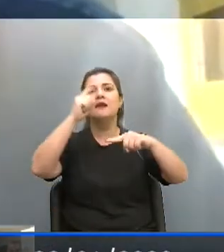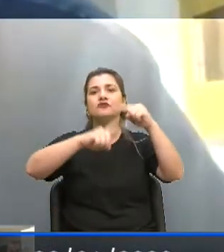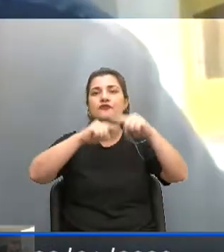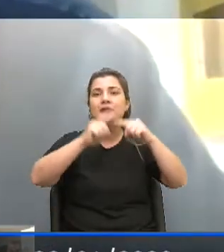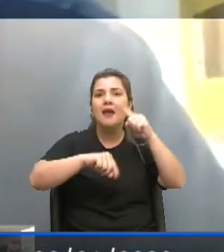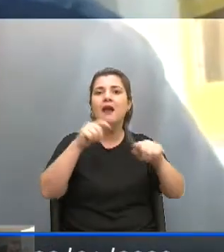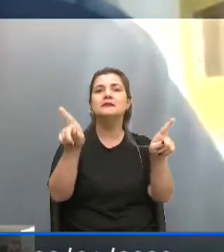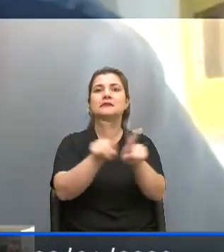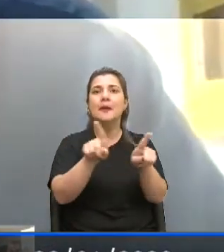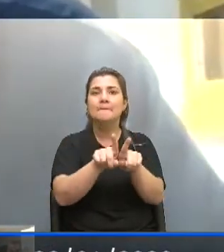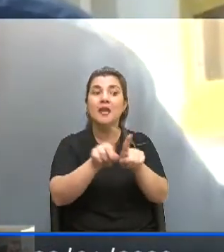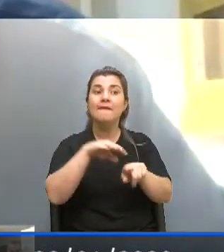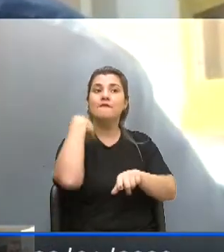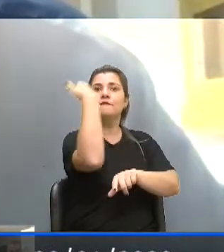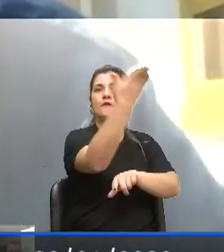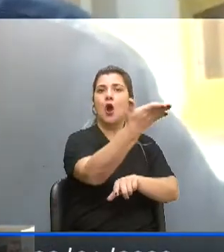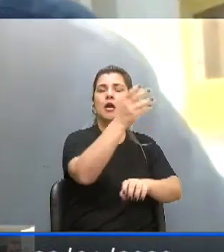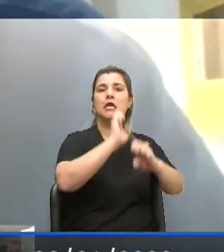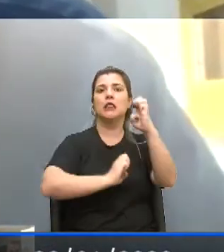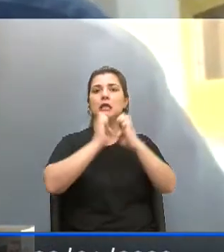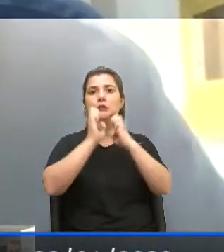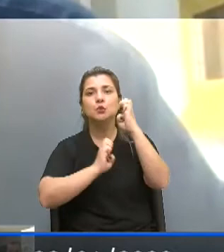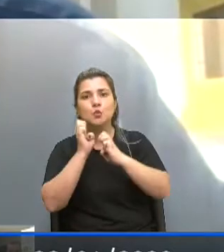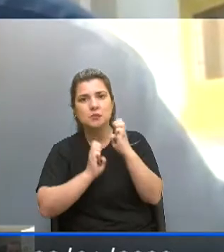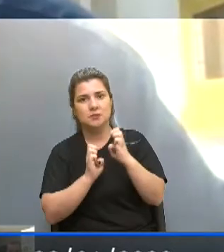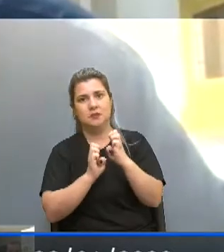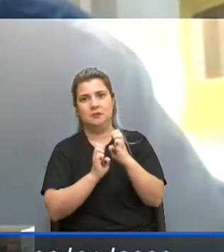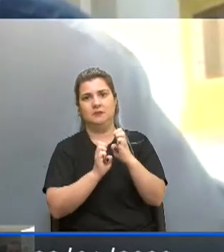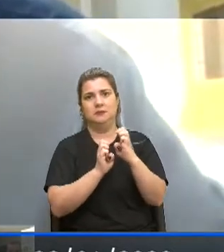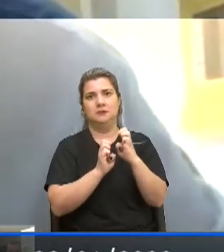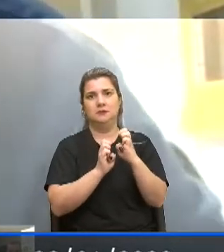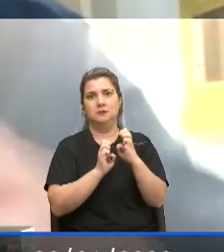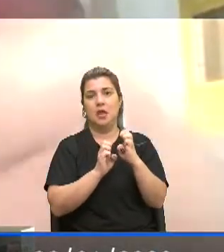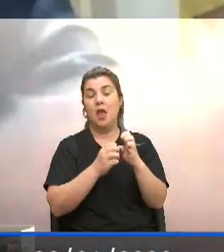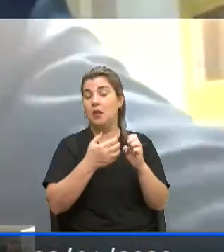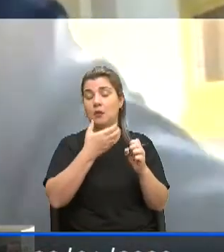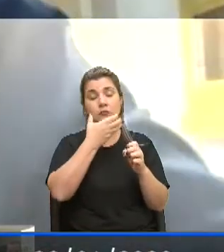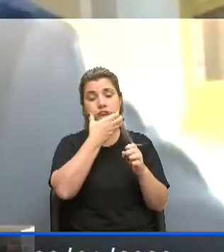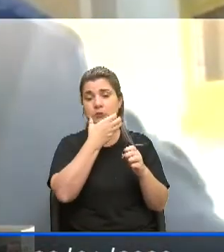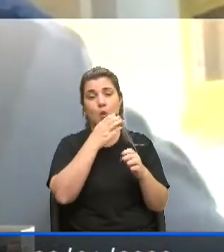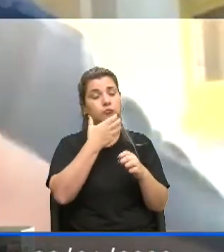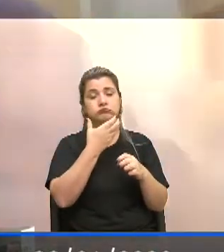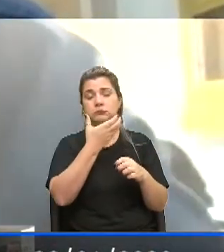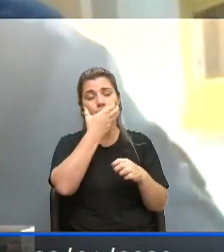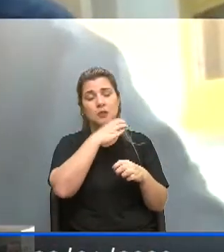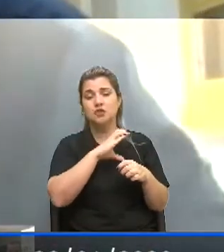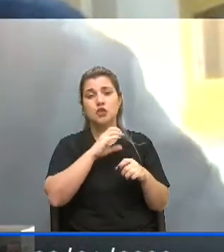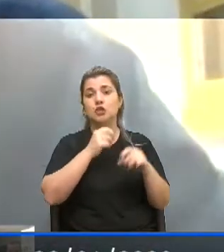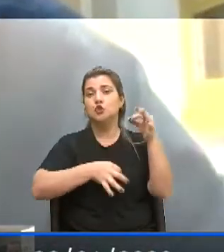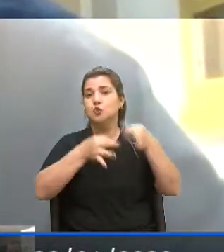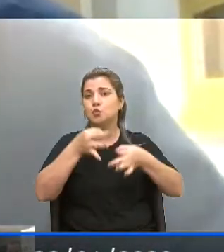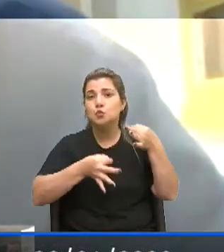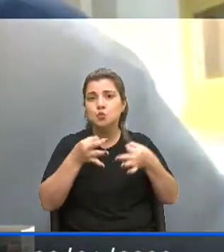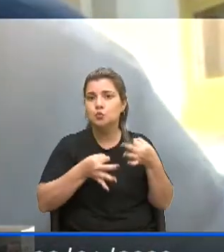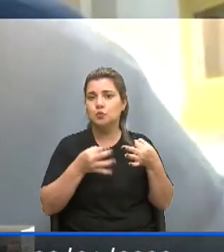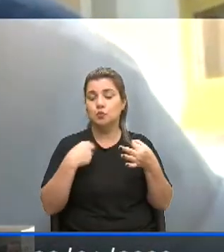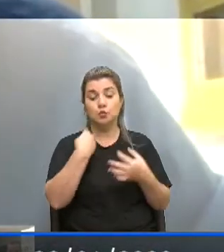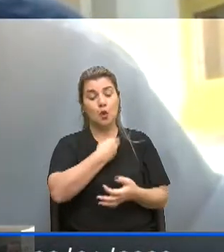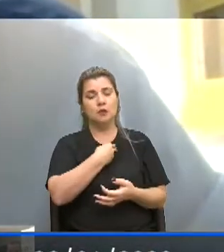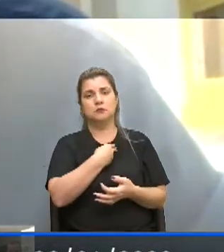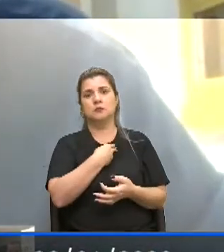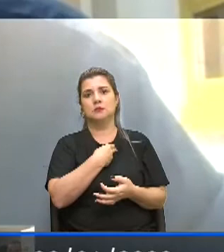sempre foi usada. Isso quer dizer que foi injusto conosco isso. Claro que daí as passas, seus frigoríficos, nós somos, no caso, laticínios,